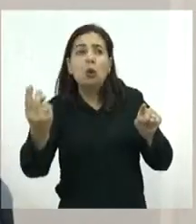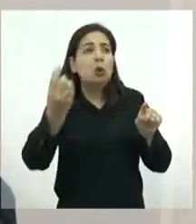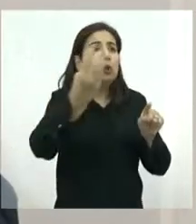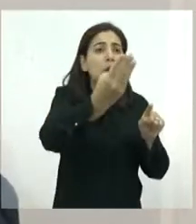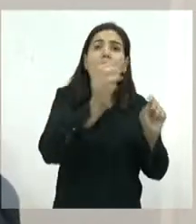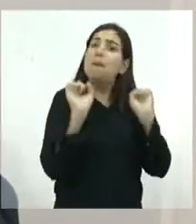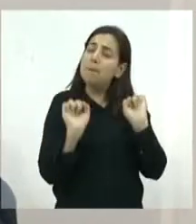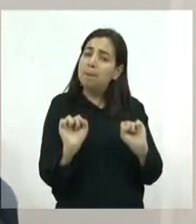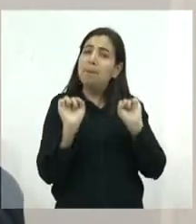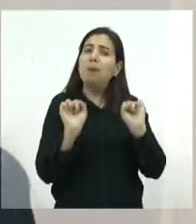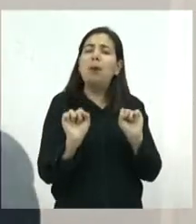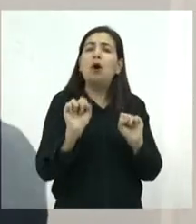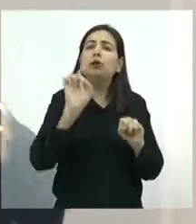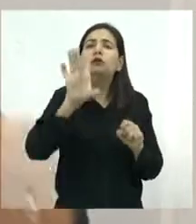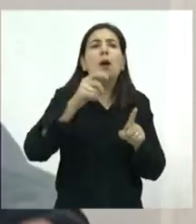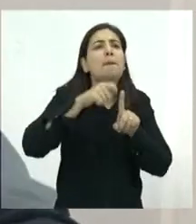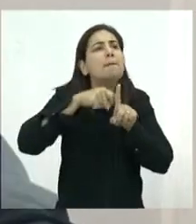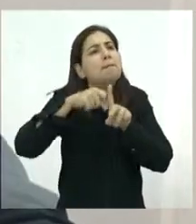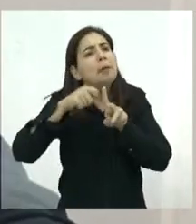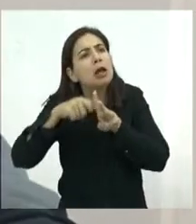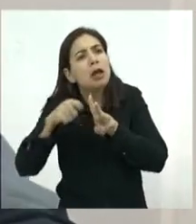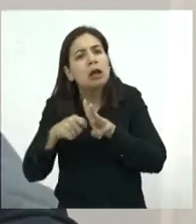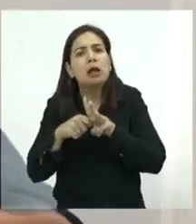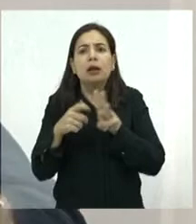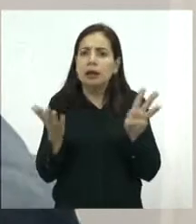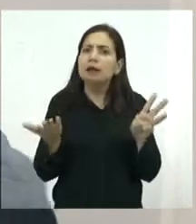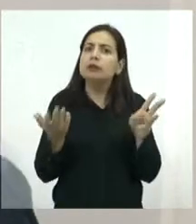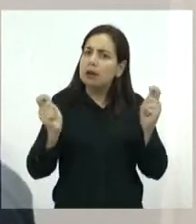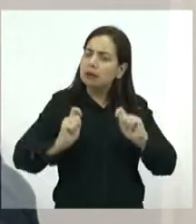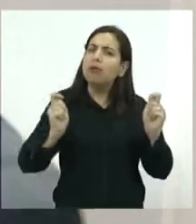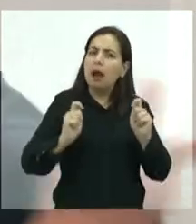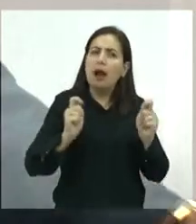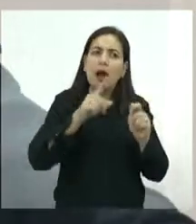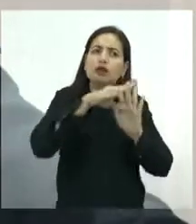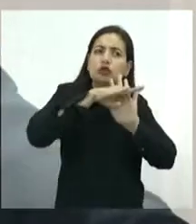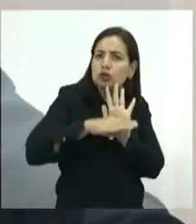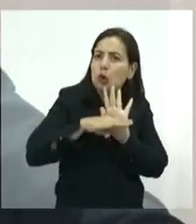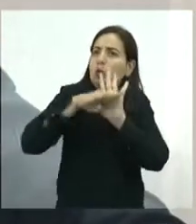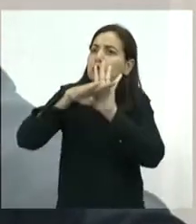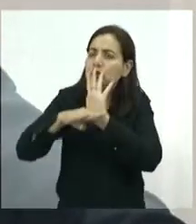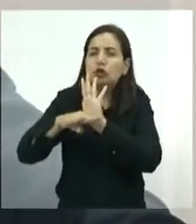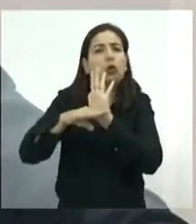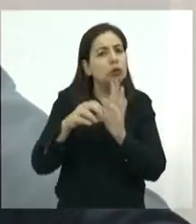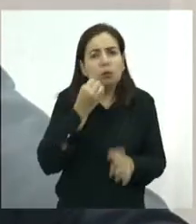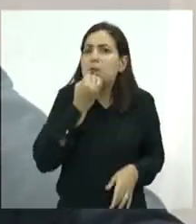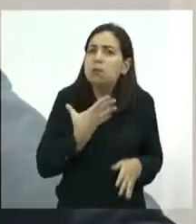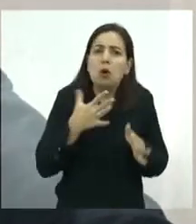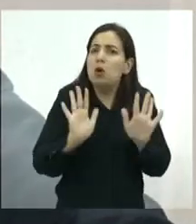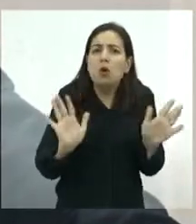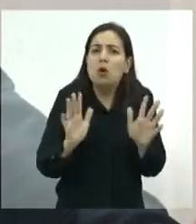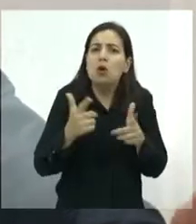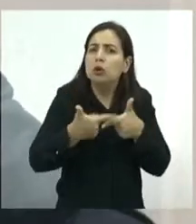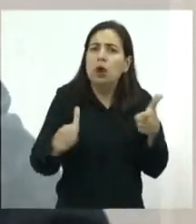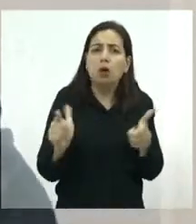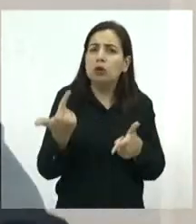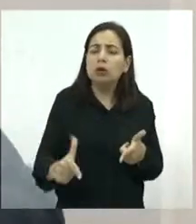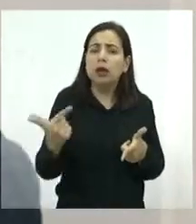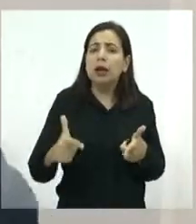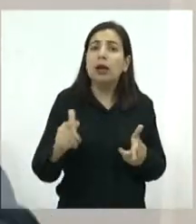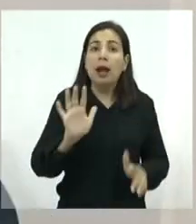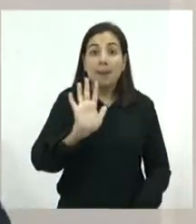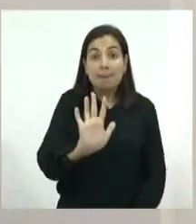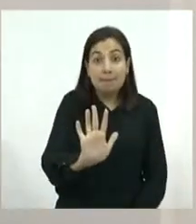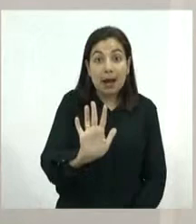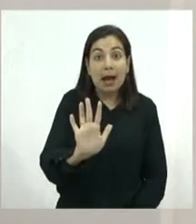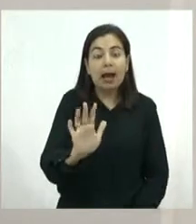relevância... Temporariamente, pelo número de geração de empregos, alguma coisa ainda eu acredito que possa ser mantido. Mas,